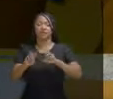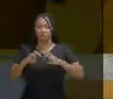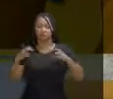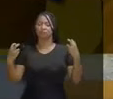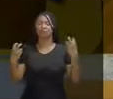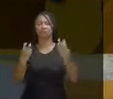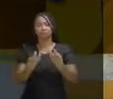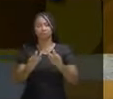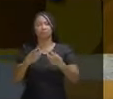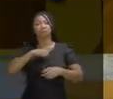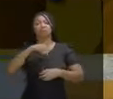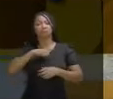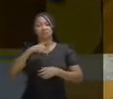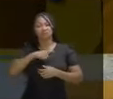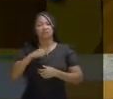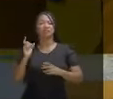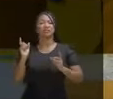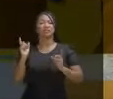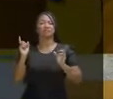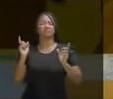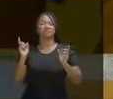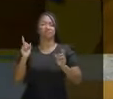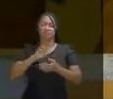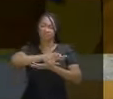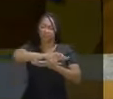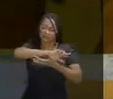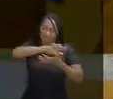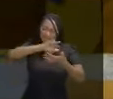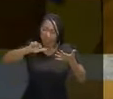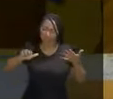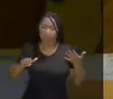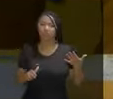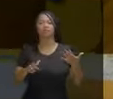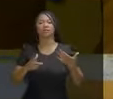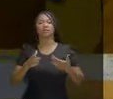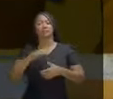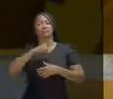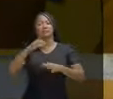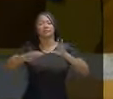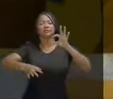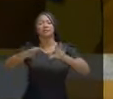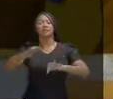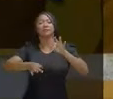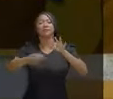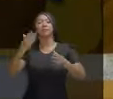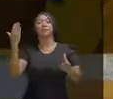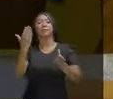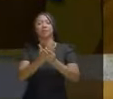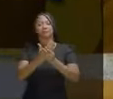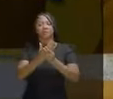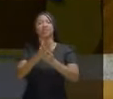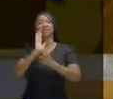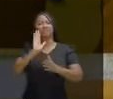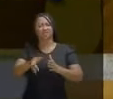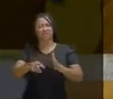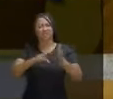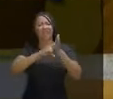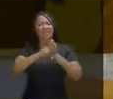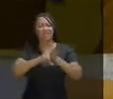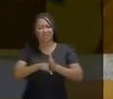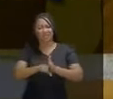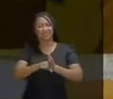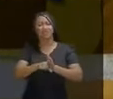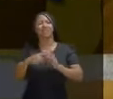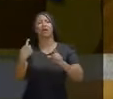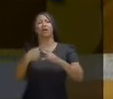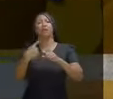Corte tem enfrentado diversos casos em que se coloca em julgamento processos anteriormente analisados por